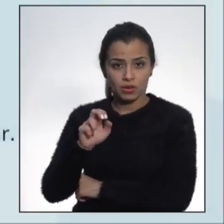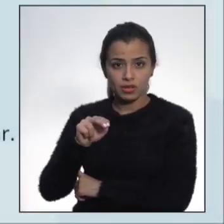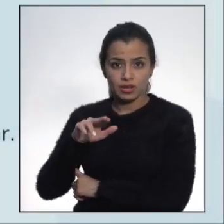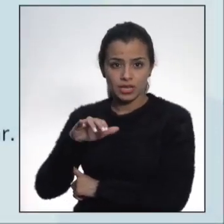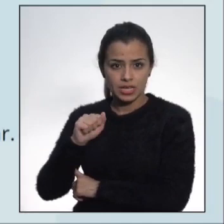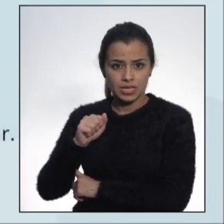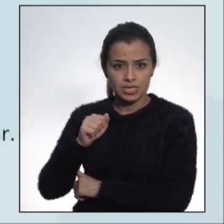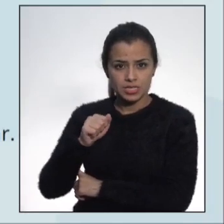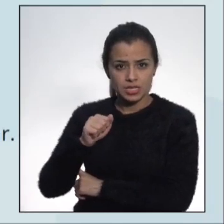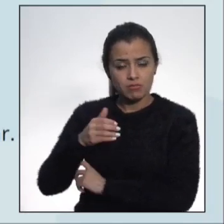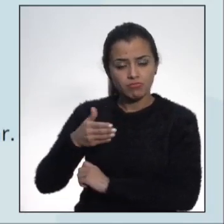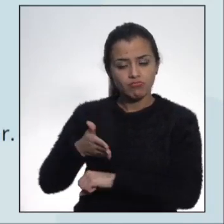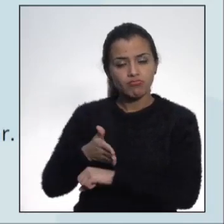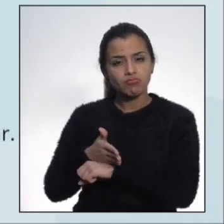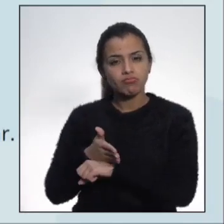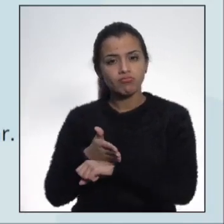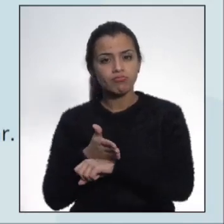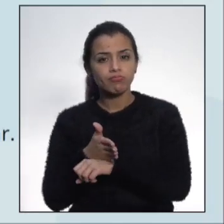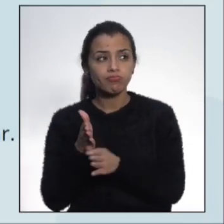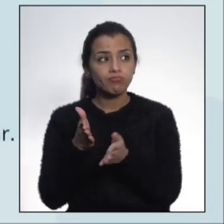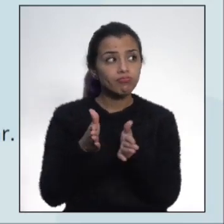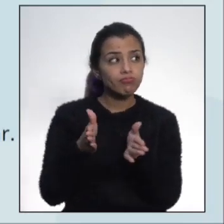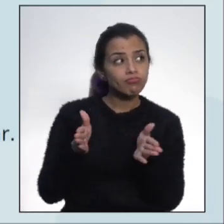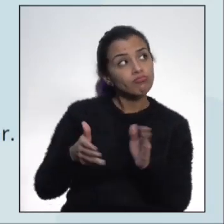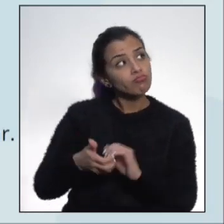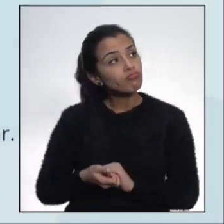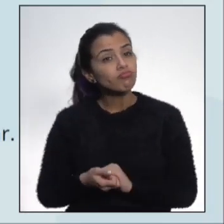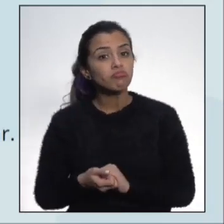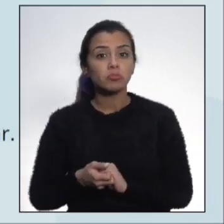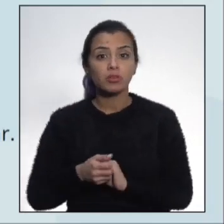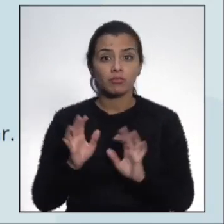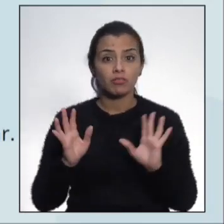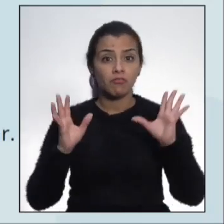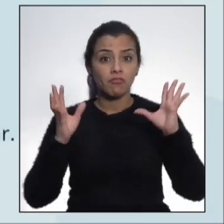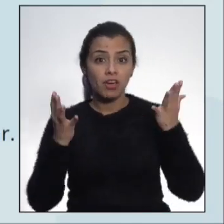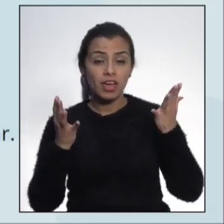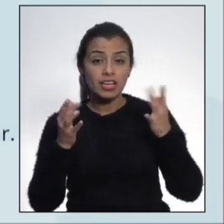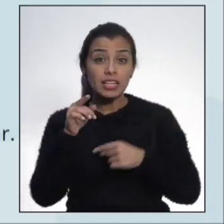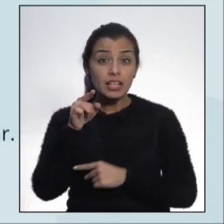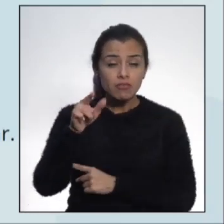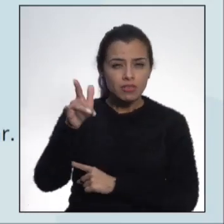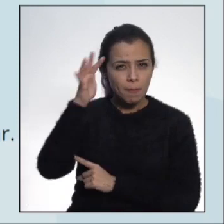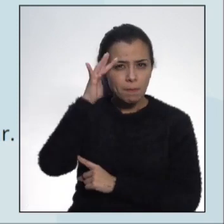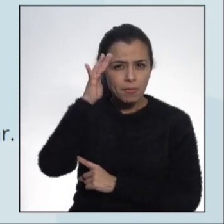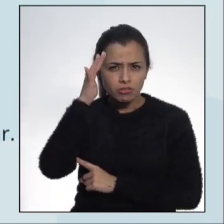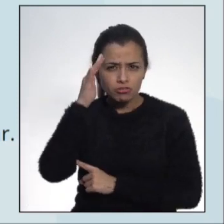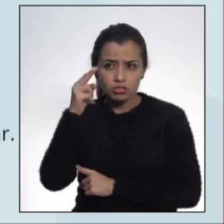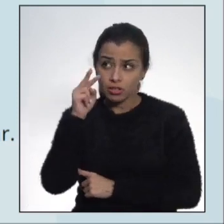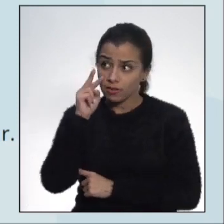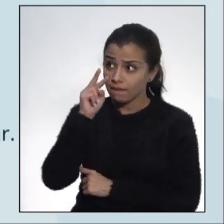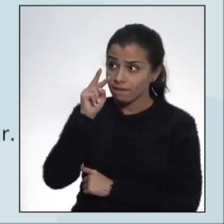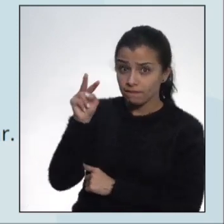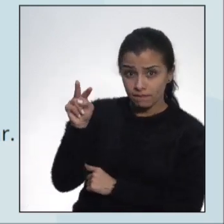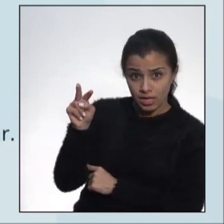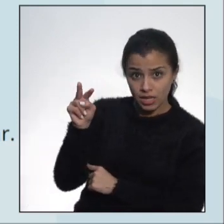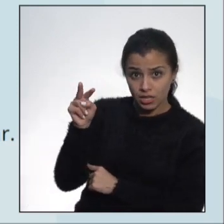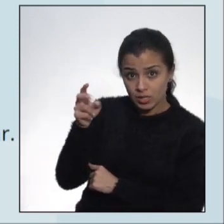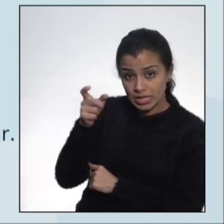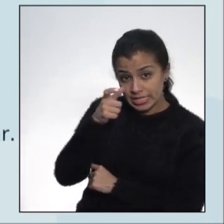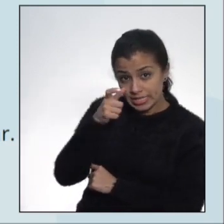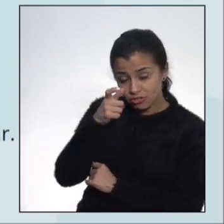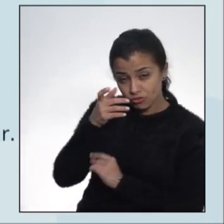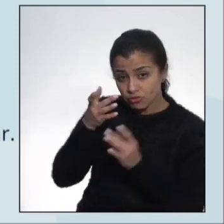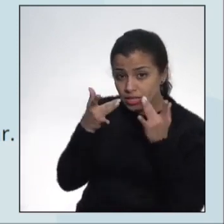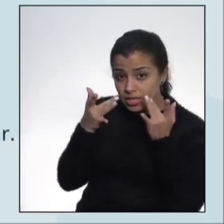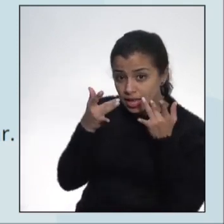entrando, vendo o relógio. Tudo isso, você vendo a peça teatral, né? Você não veria esse texto, você veria